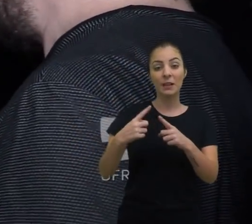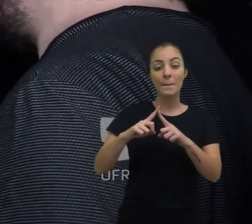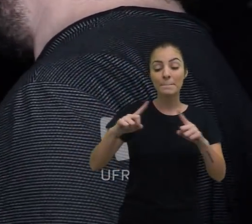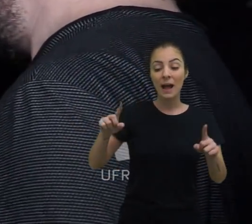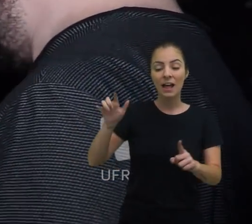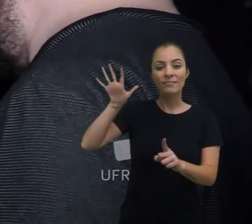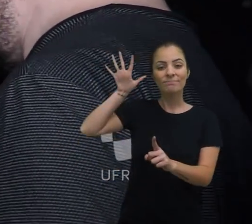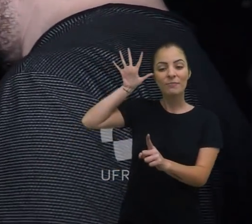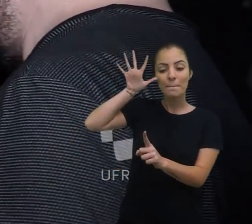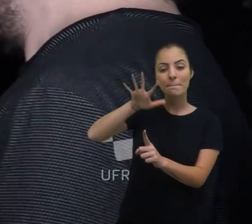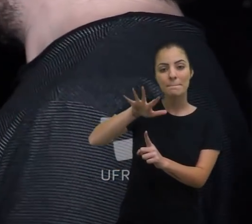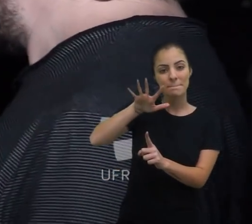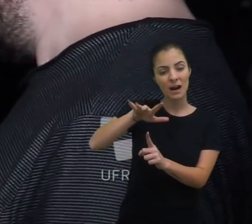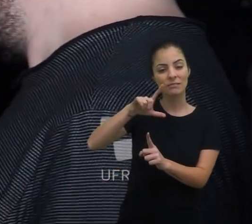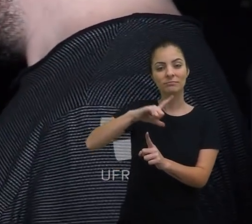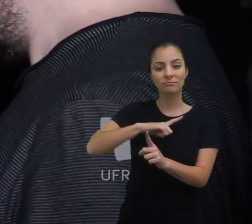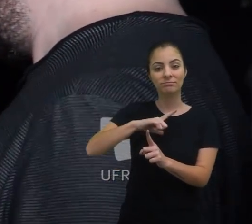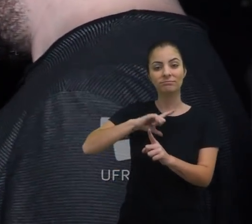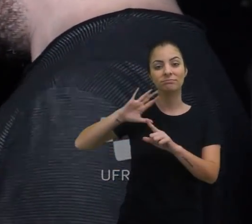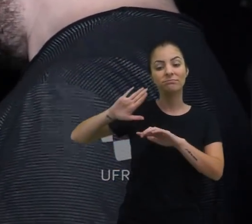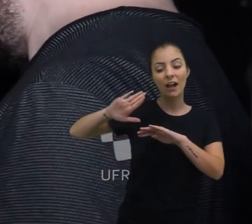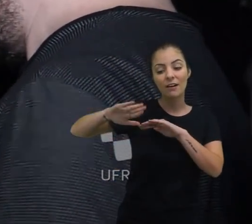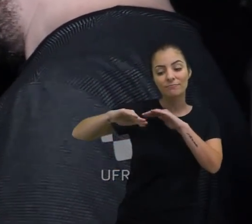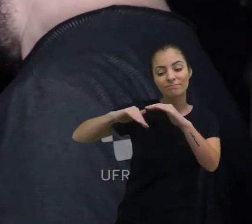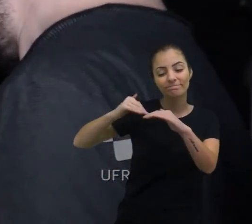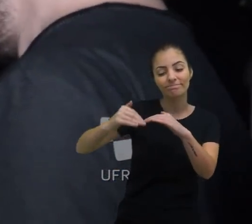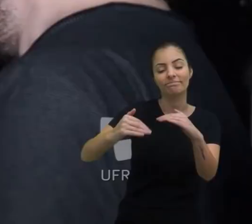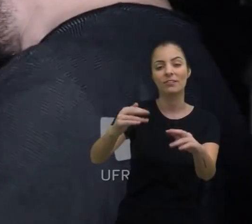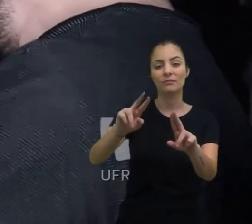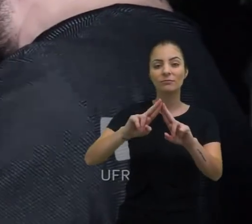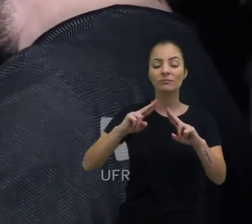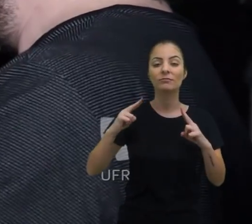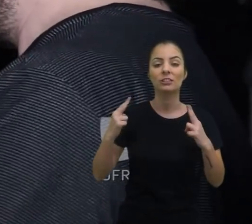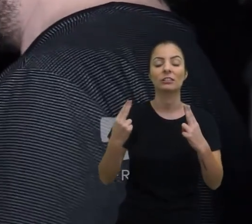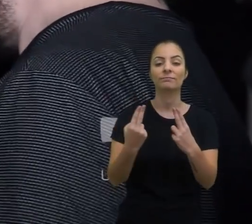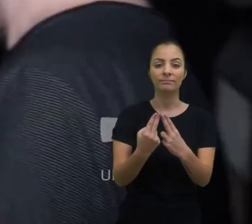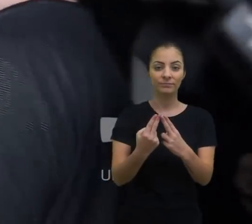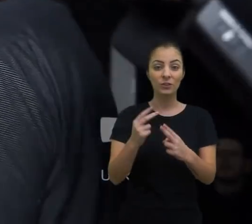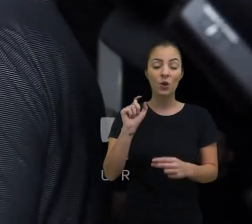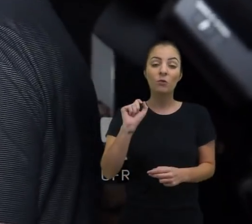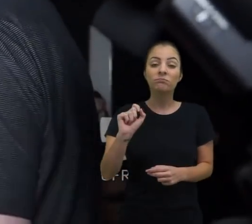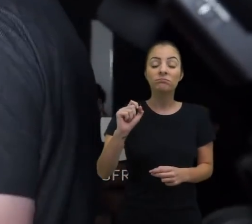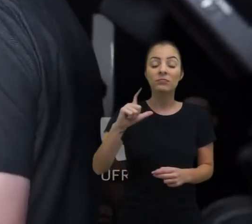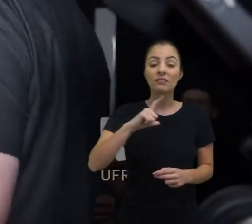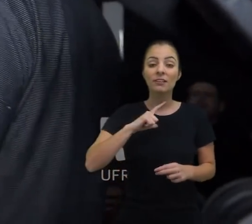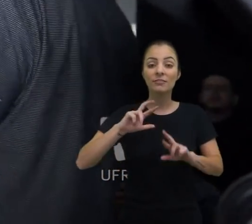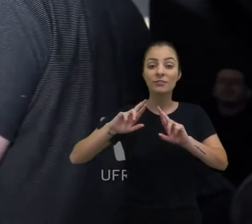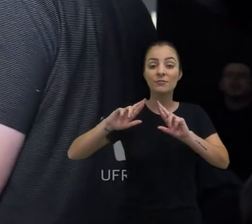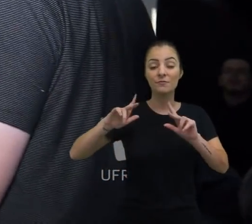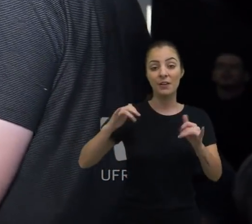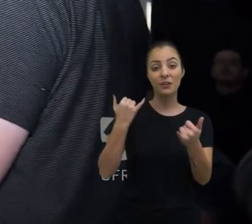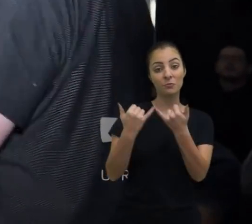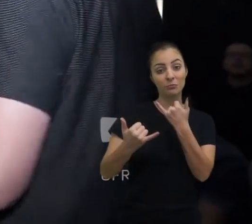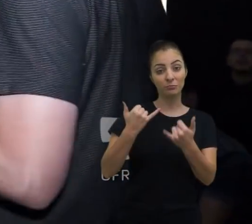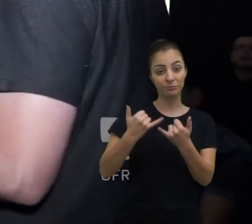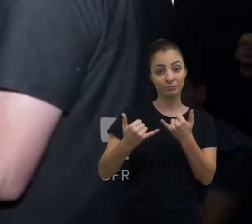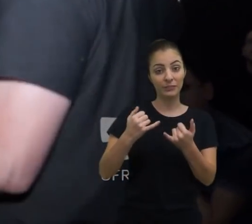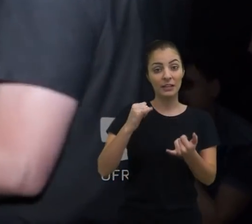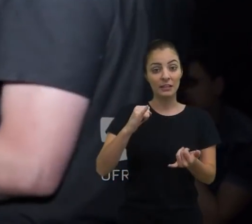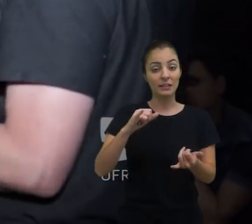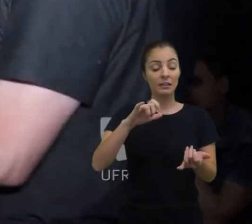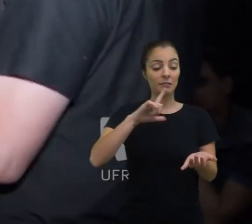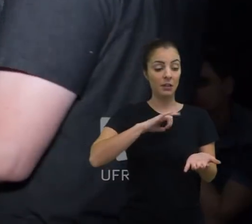no impacto que ele tem na evolução do universo, tá? O que acontece de diferente no universo, porque